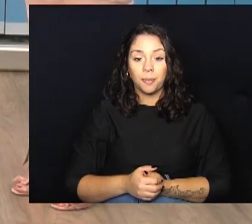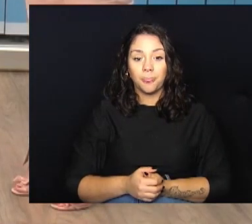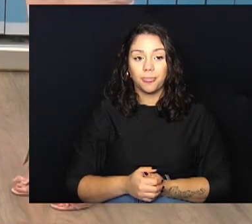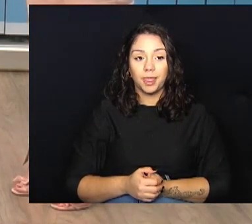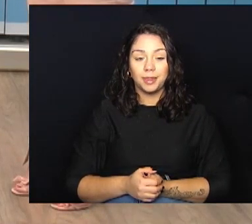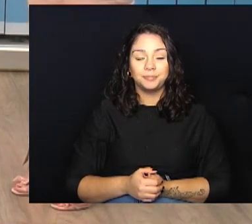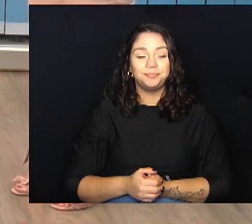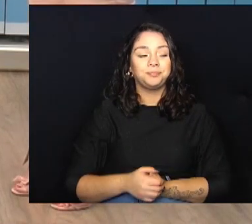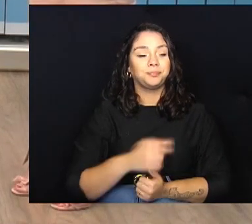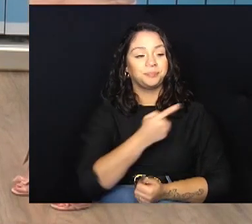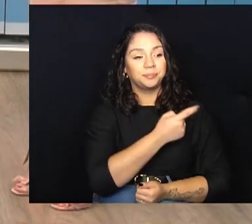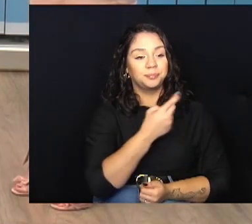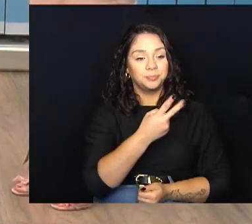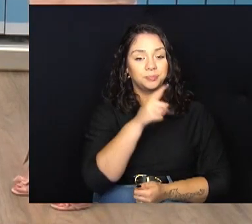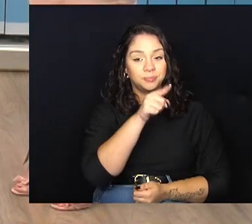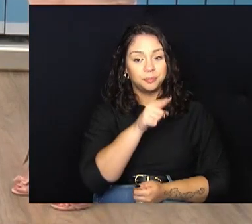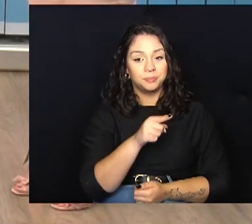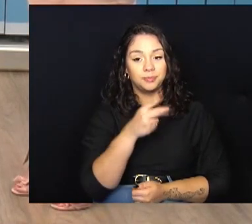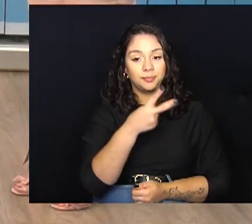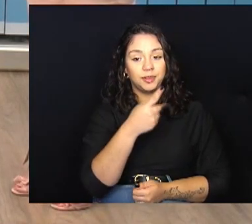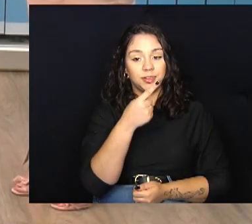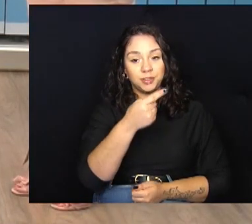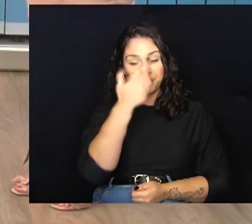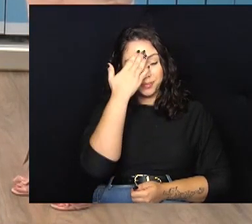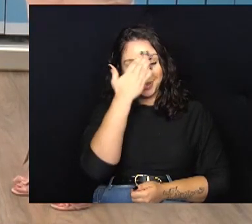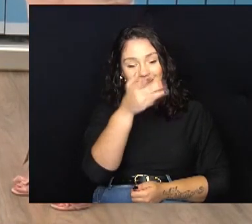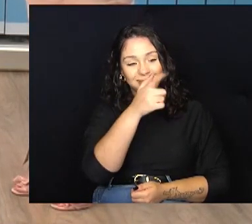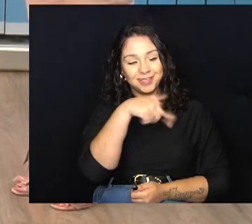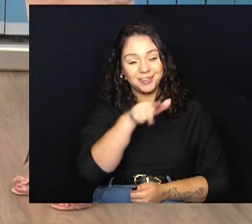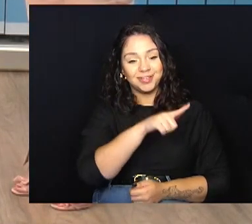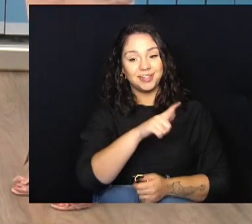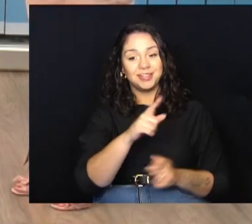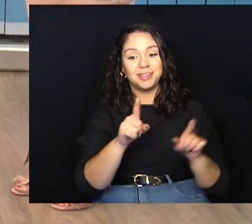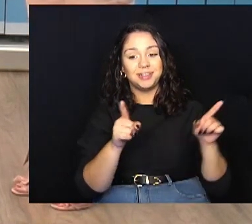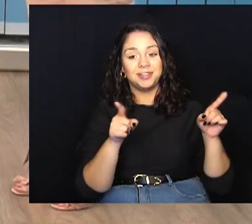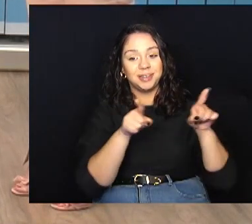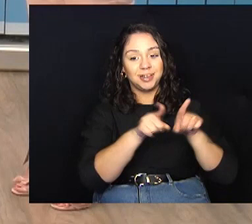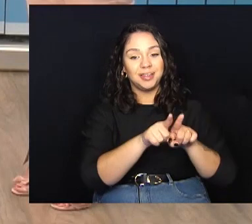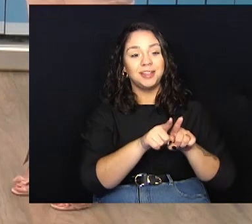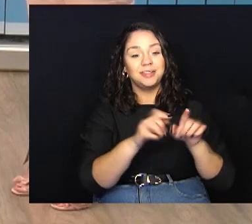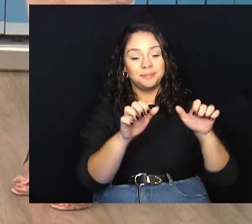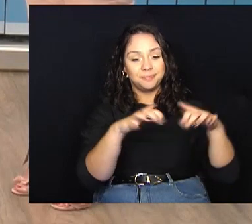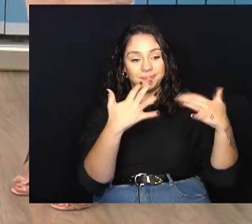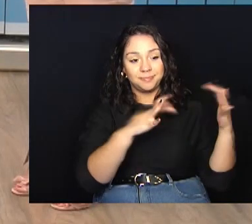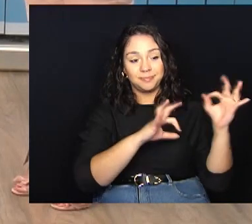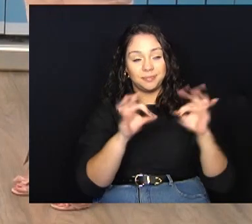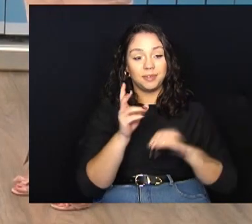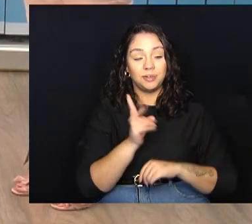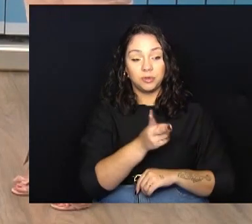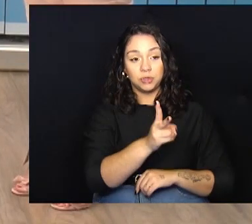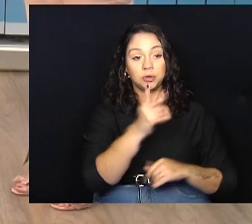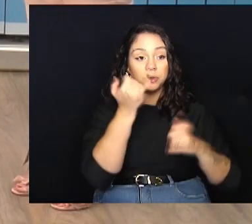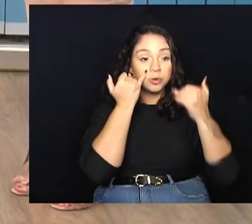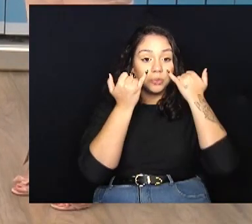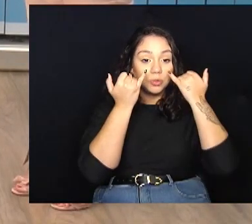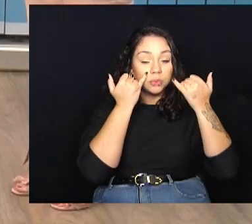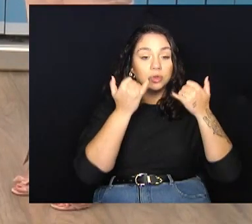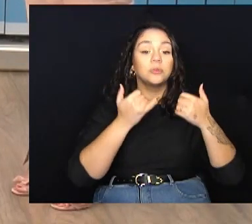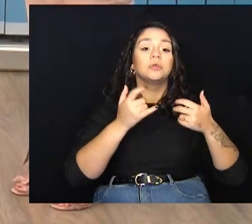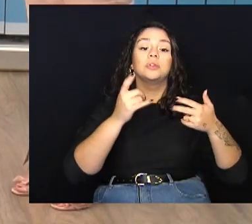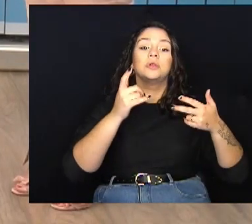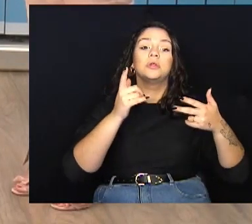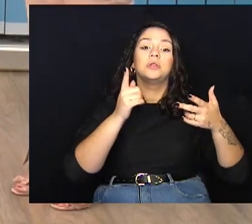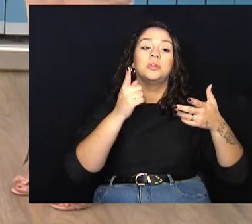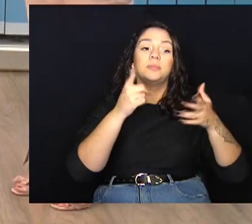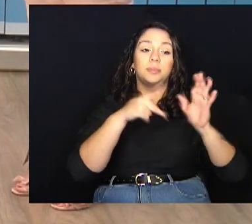meio-dia mais 21 minutos Muito obrigado pela sua companhia pela sua audiência a gente segue aqui com as notícias da Metrópole de Campinas agora com